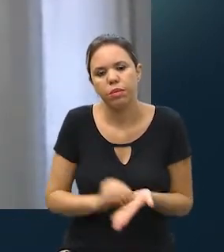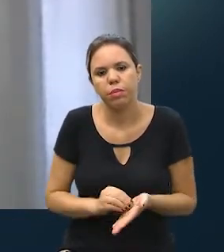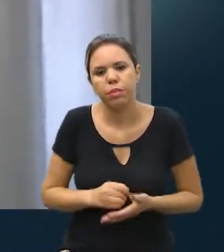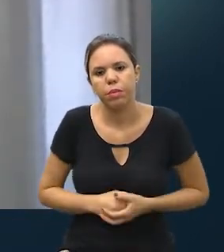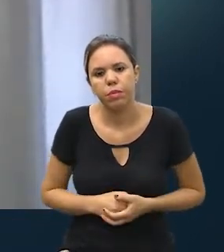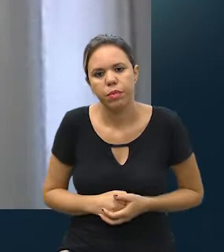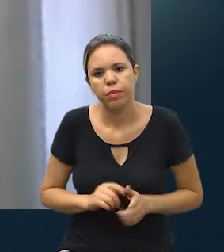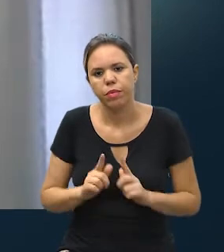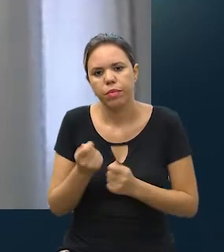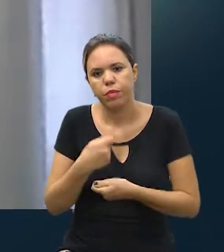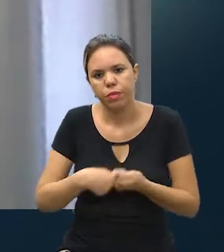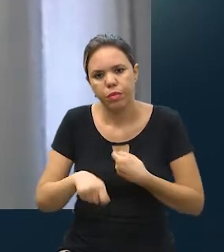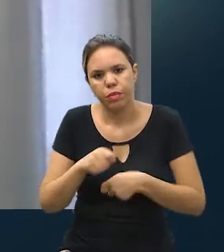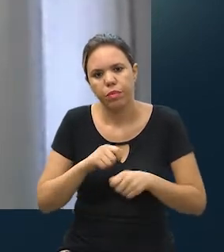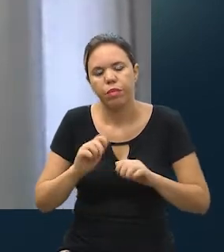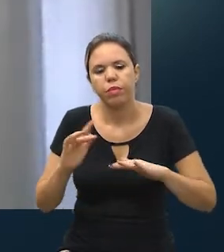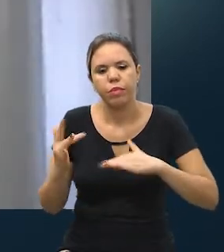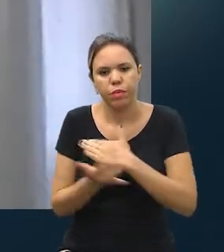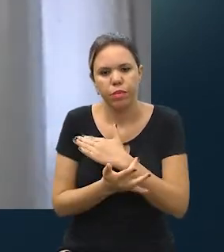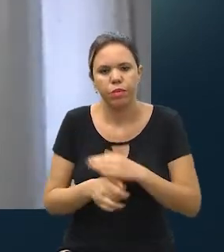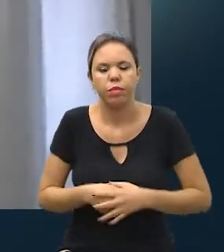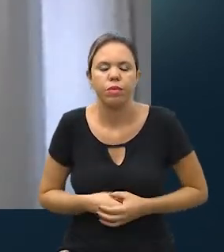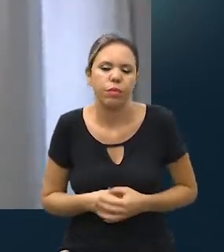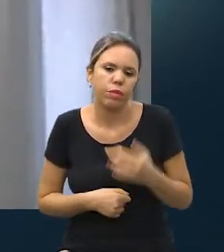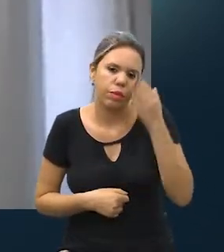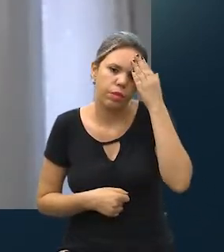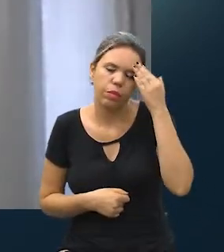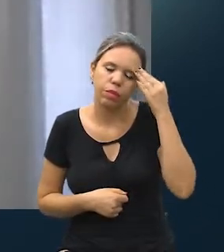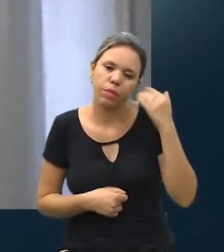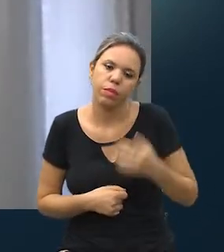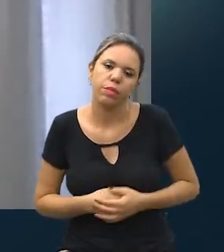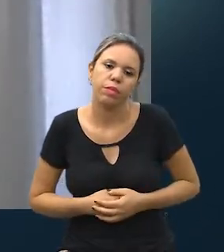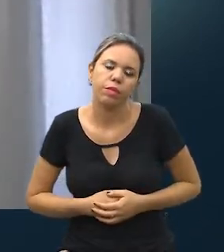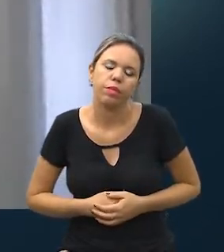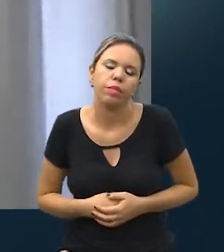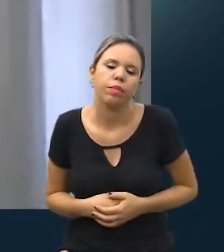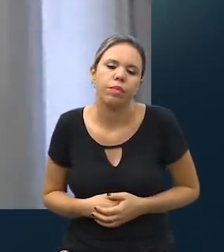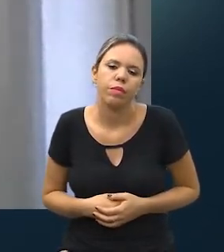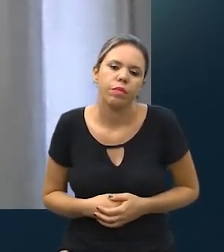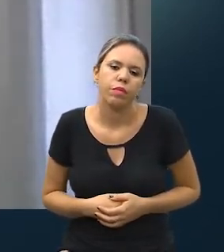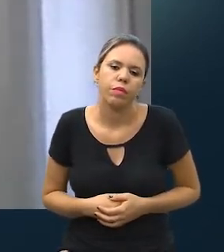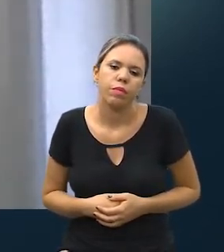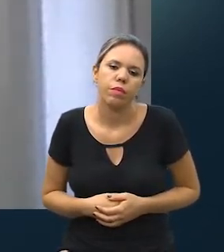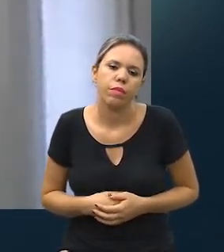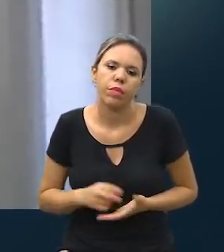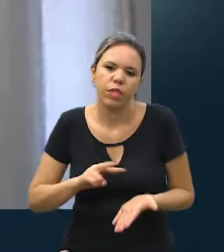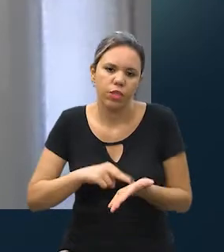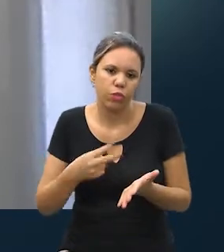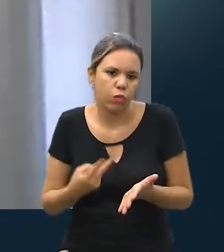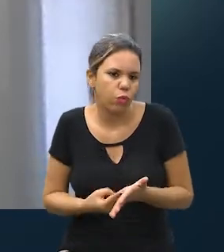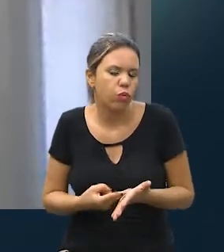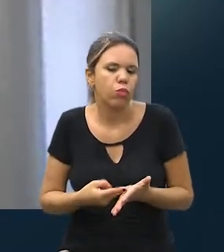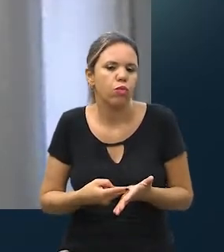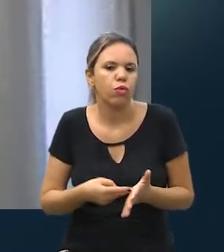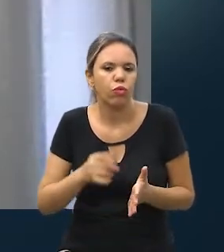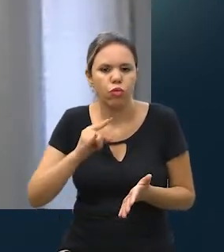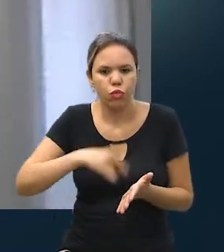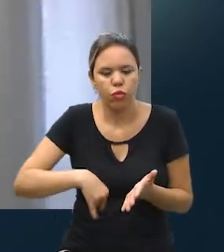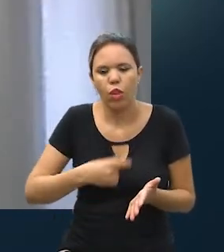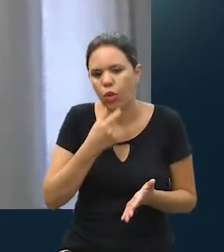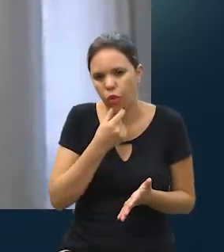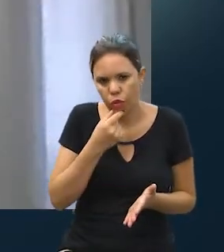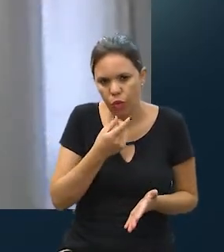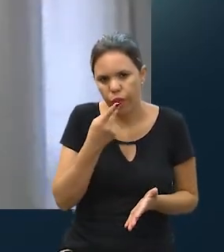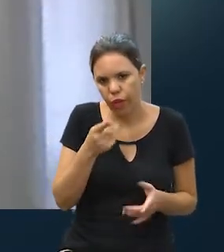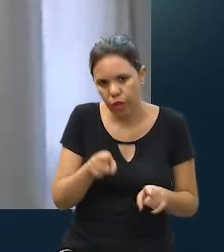agendamentos, gestão de mídia social, coisas desse tipo. Traduções de documentos, porque eu falo inglês,